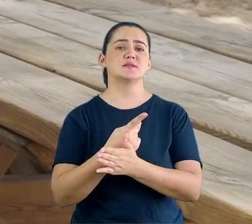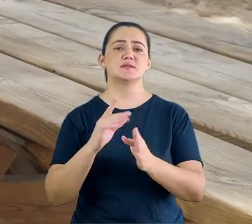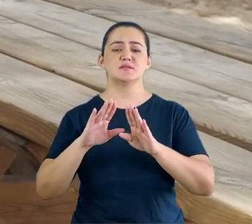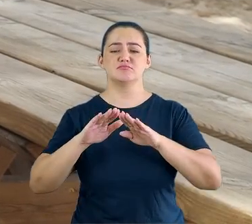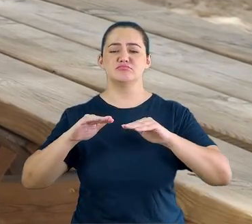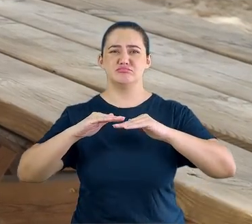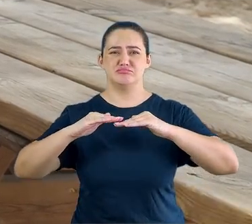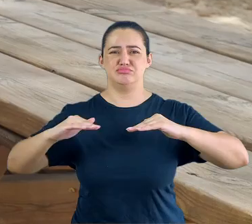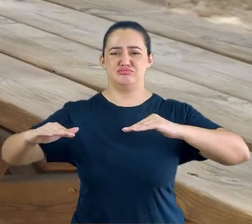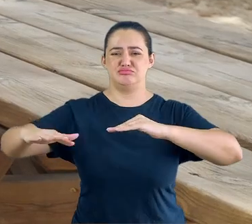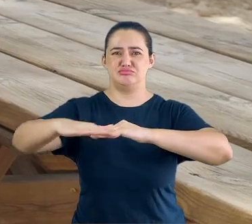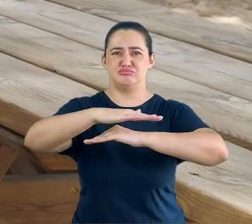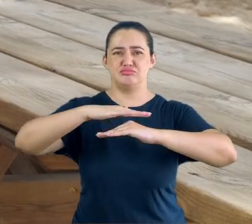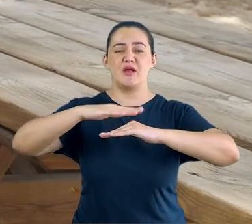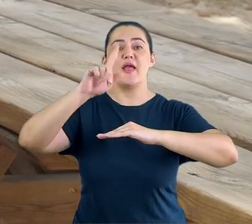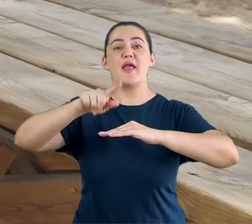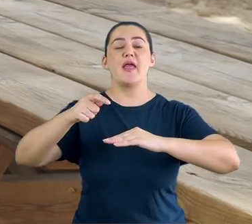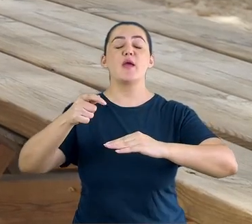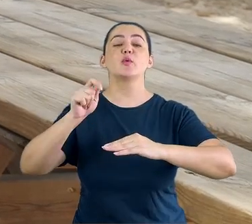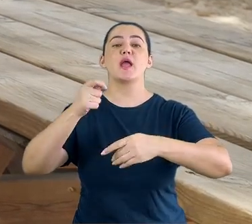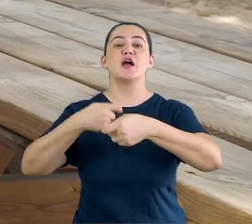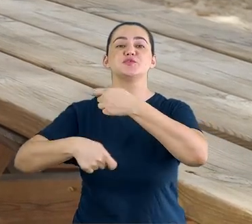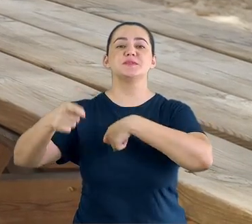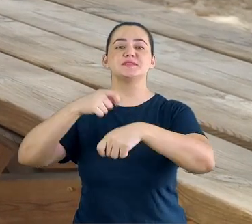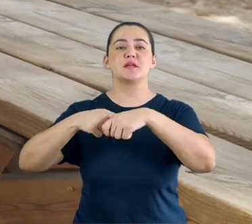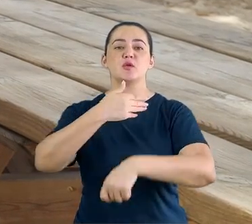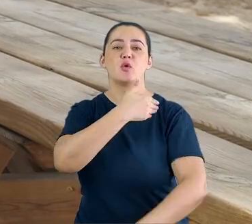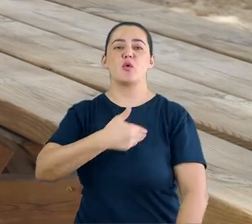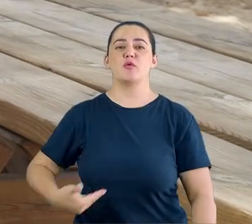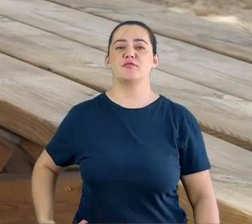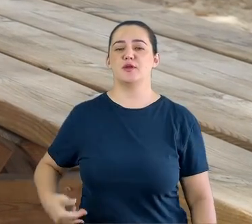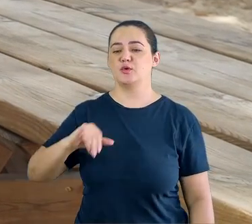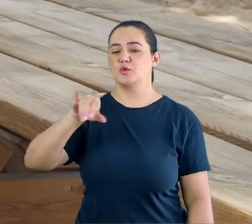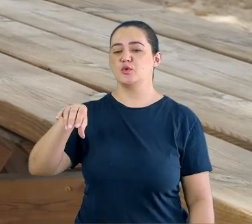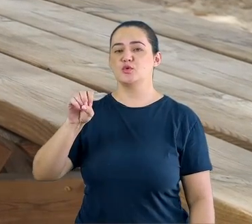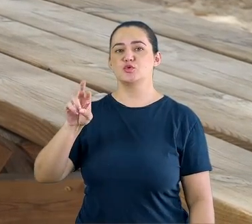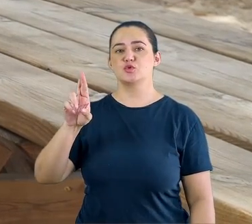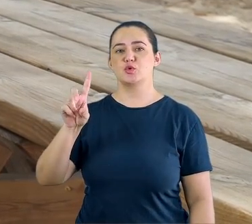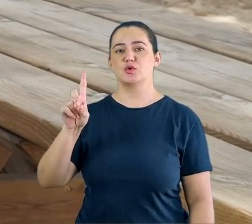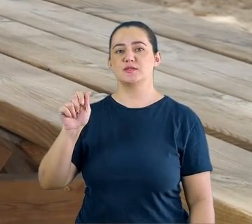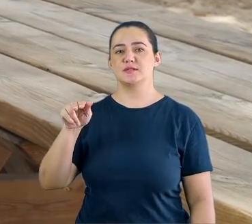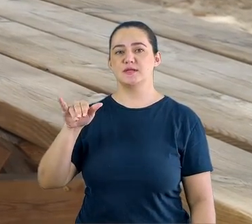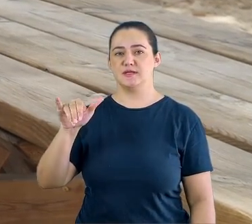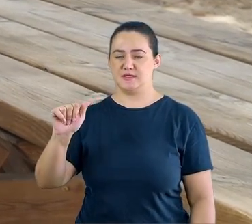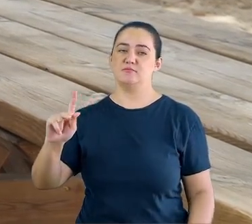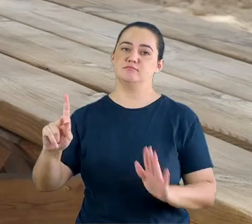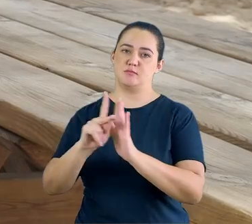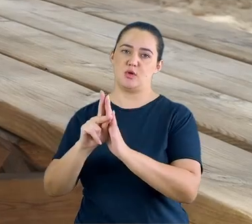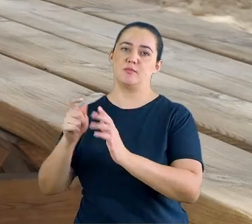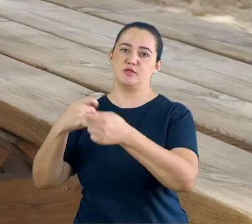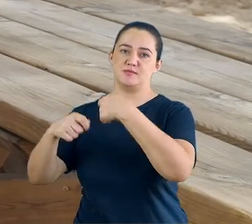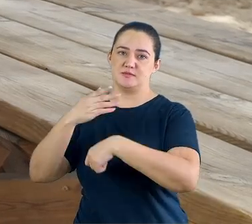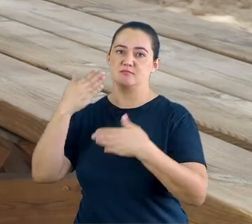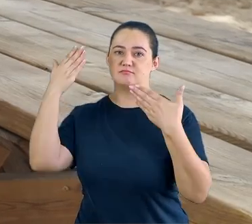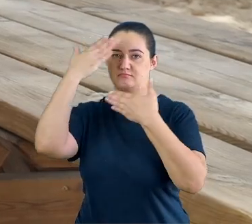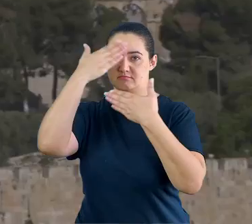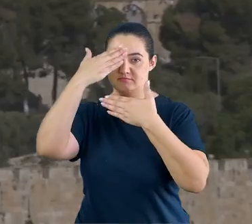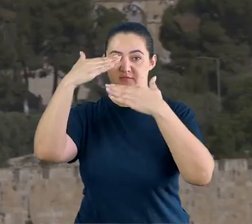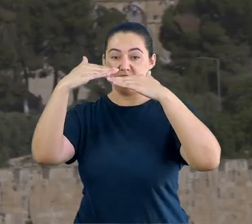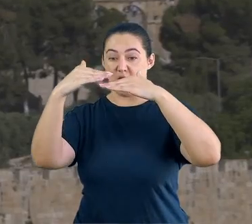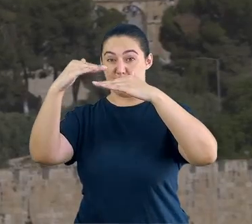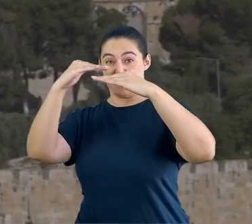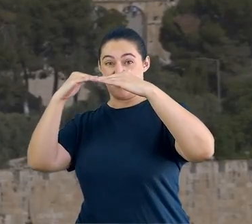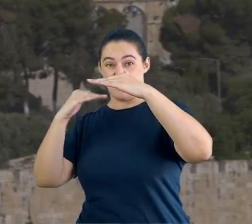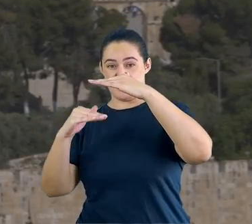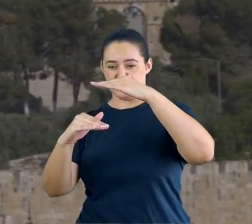que essa esplanada hoje é administrada pelo governo da Jordânia e por autoridades muçulmanas. Então, abaixo